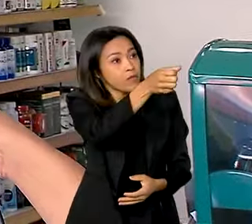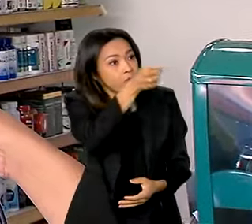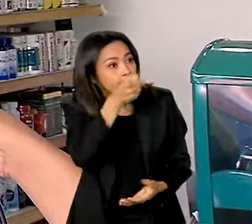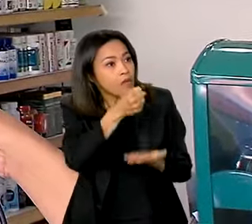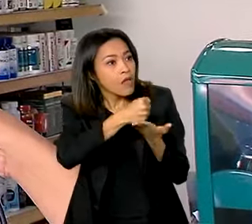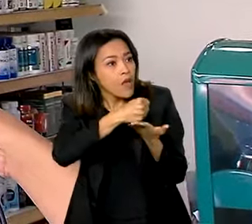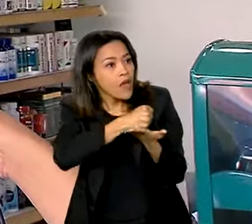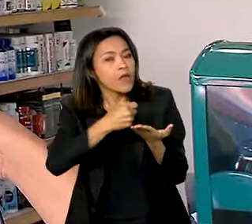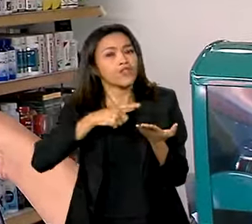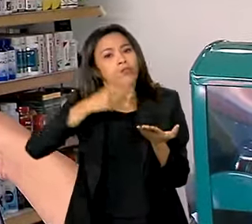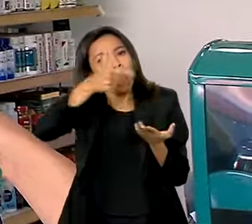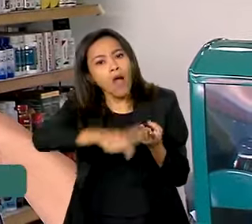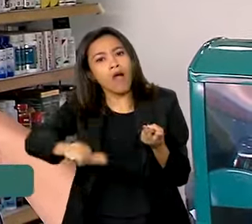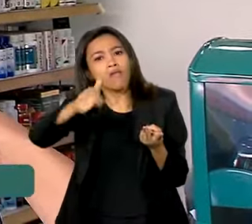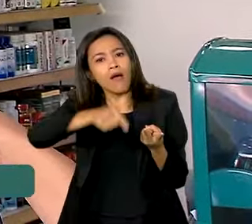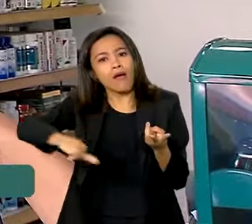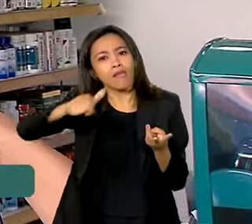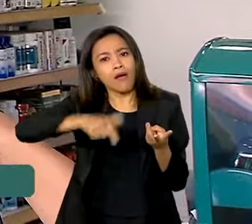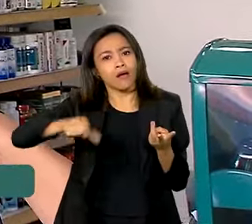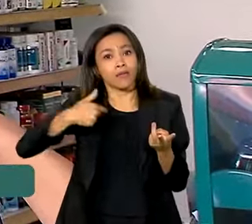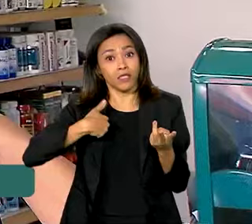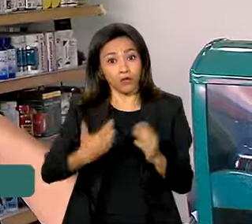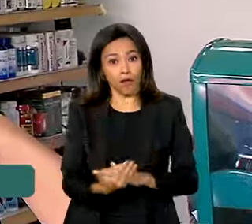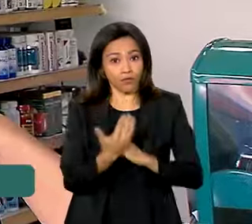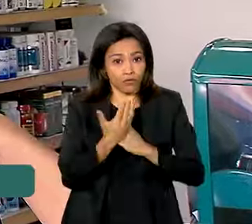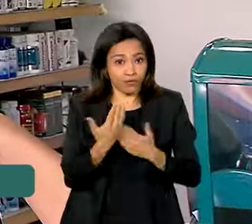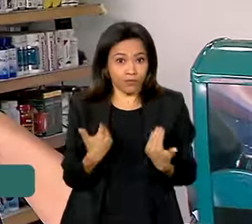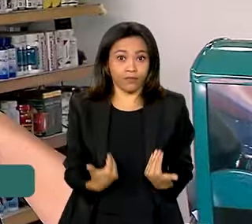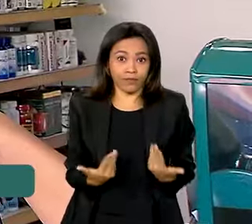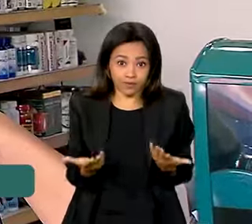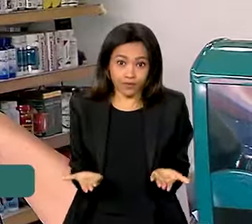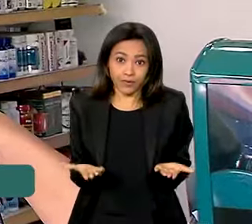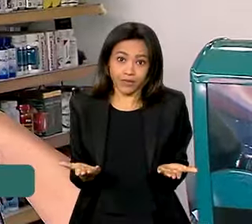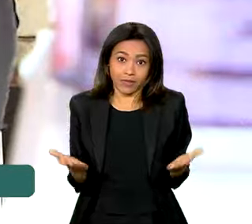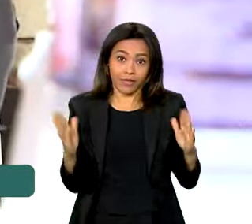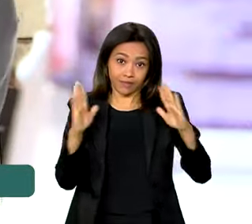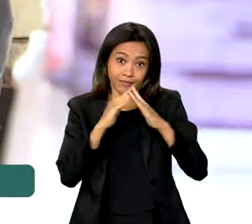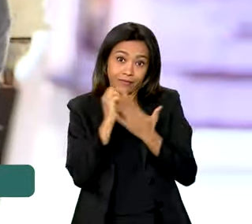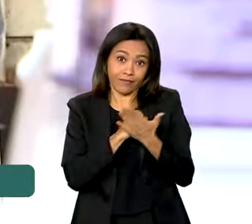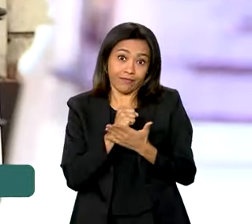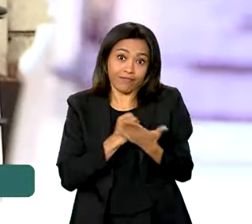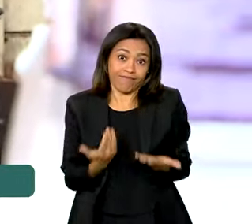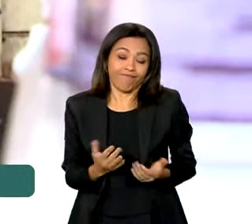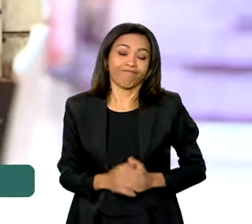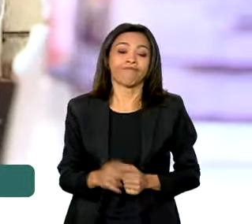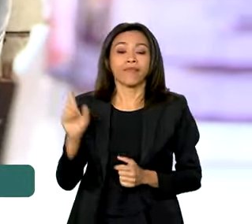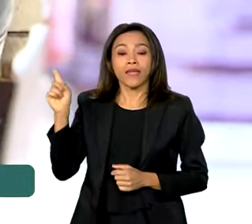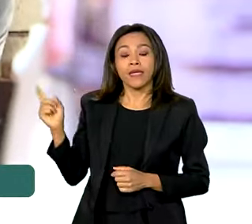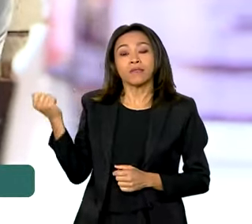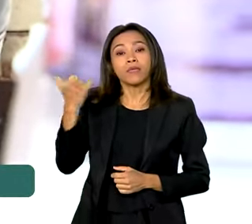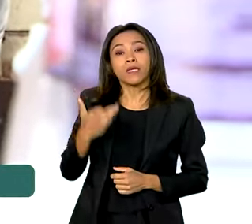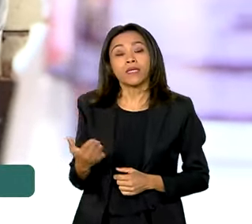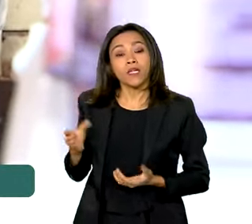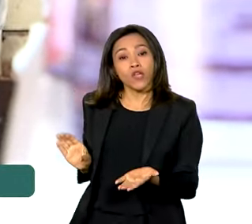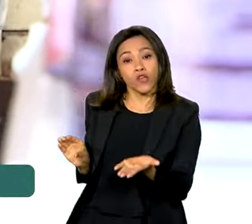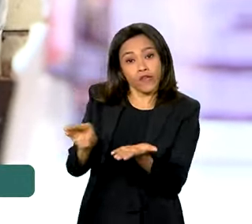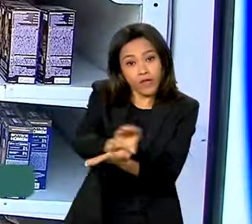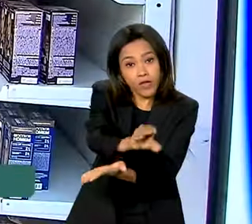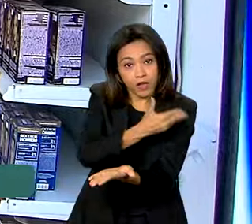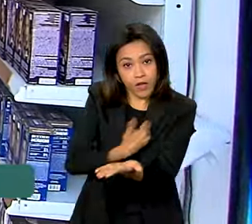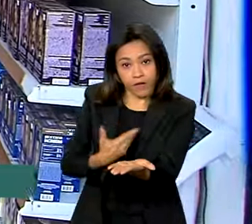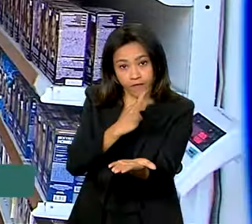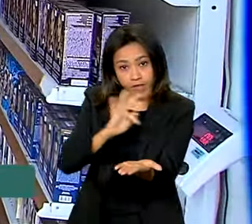item a mais Acaba acrescentando o nosso eh caixa os investimentos do governo federal